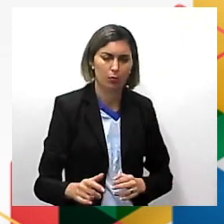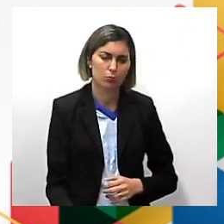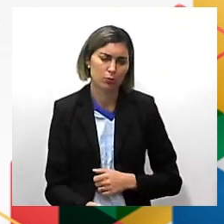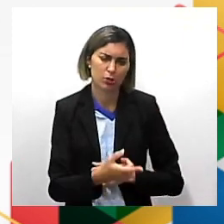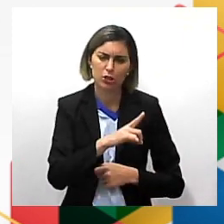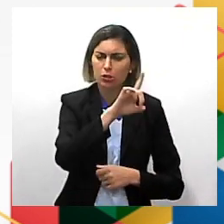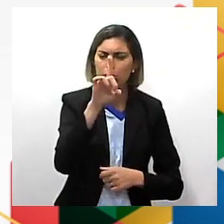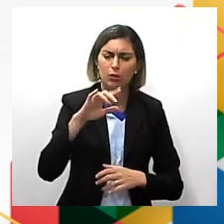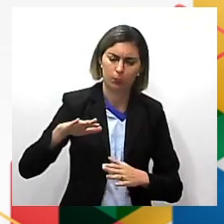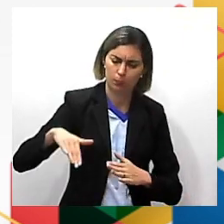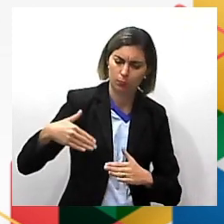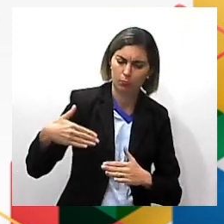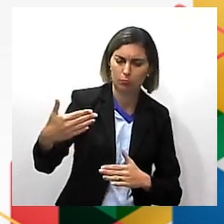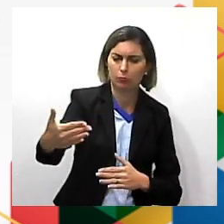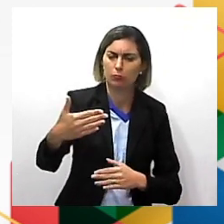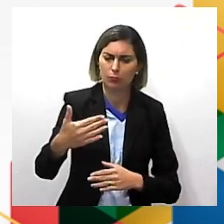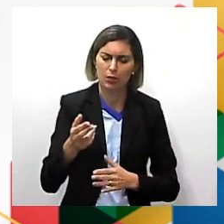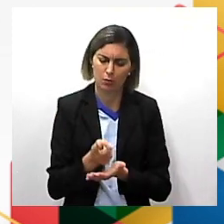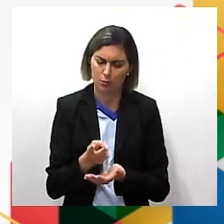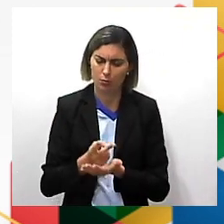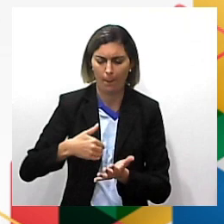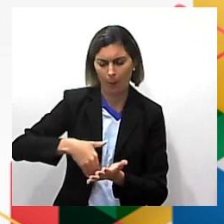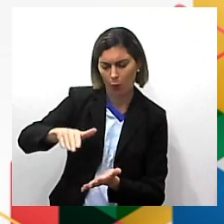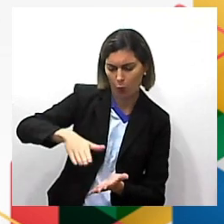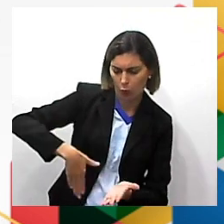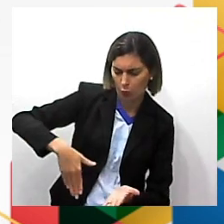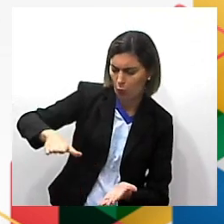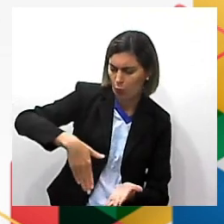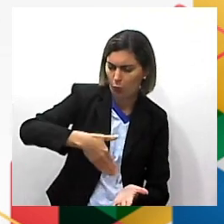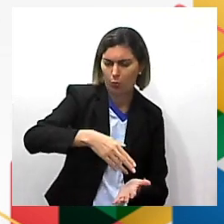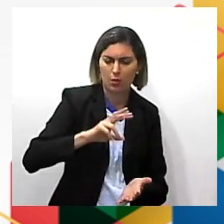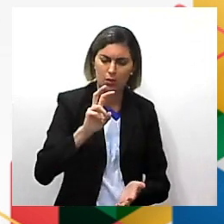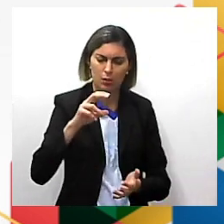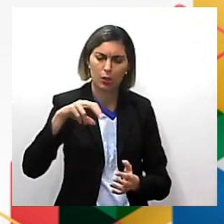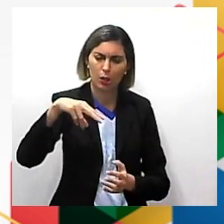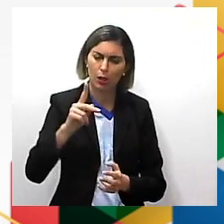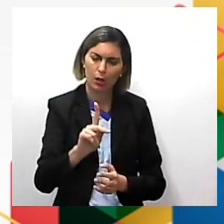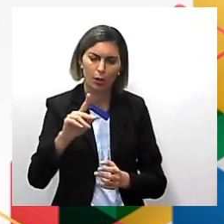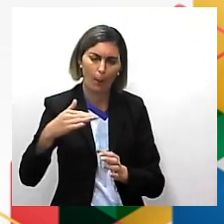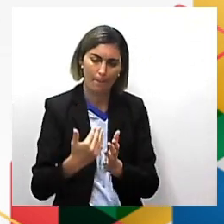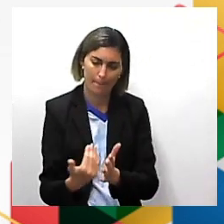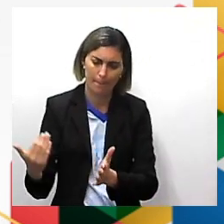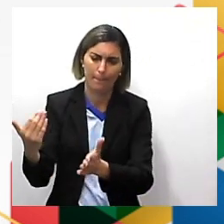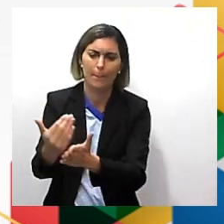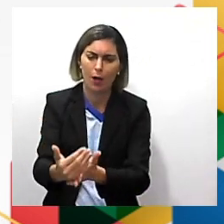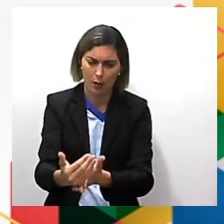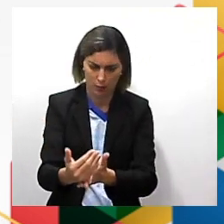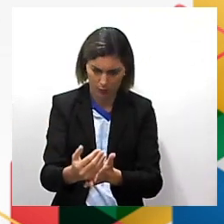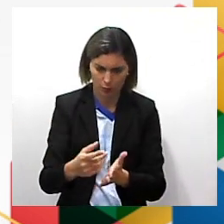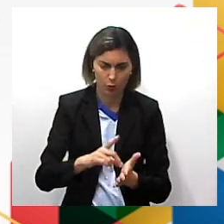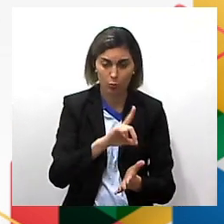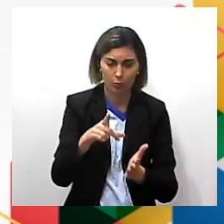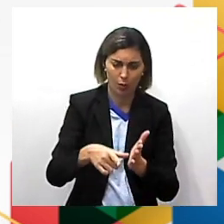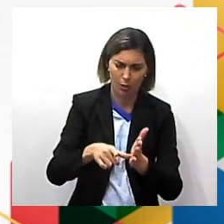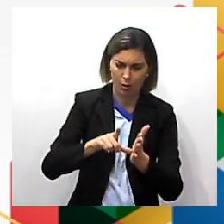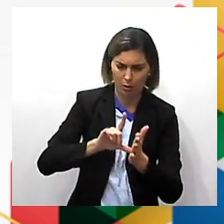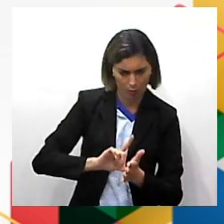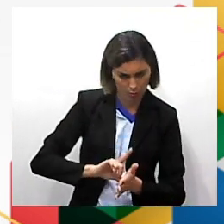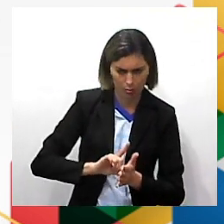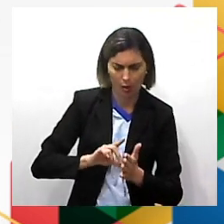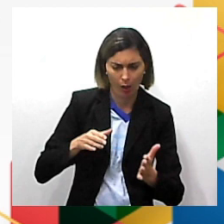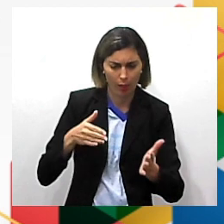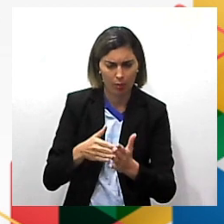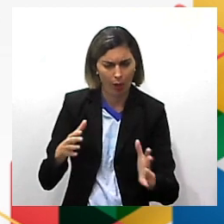nos dias subsequentes sempre pintava 5 quilômetros a mais do que no dia anterior